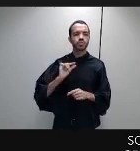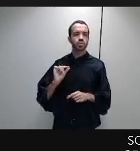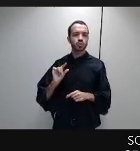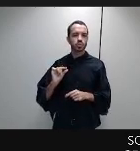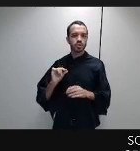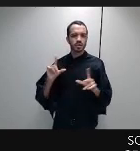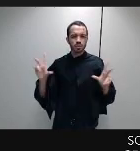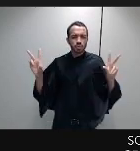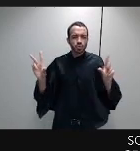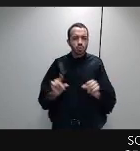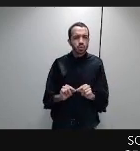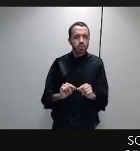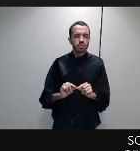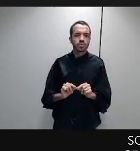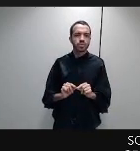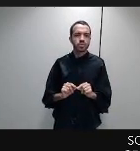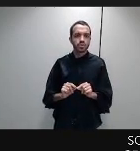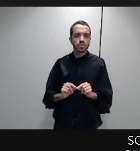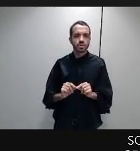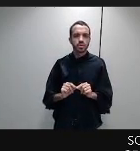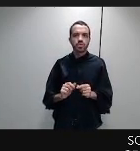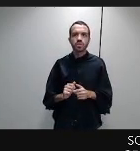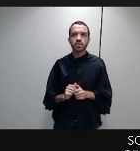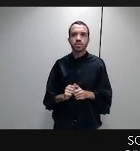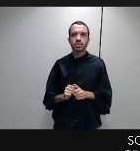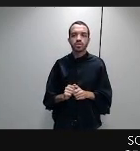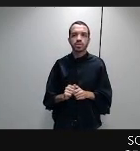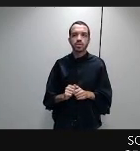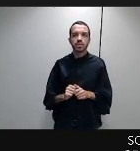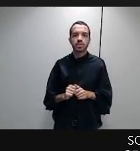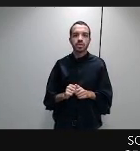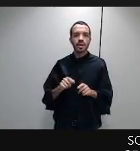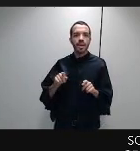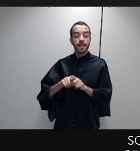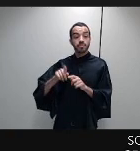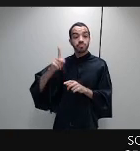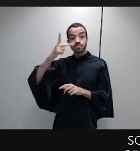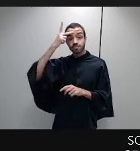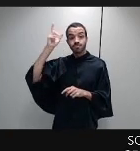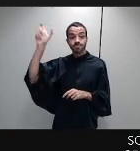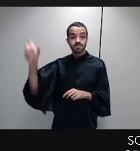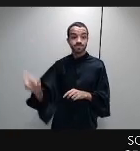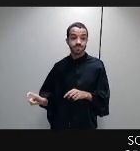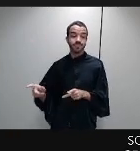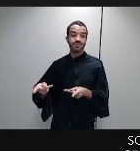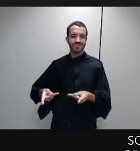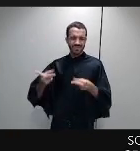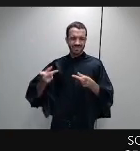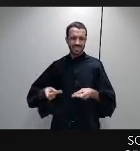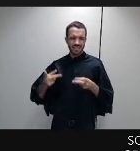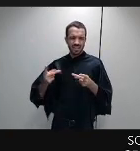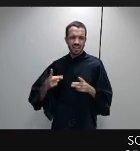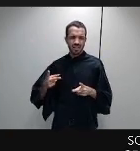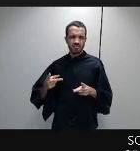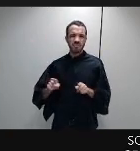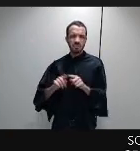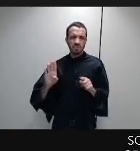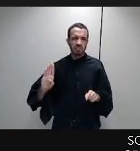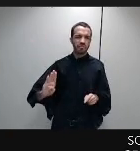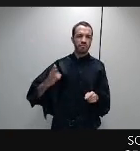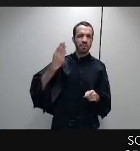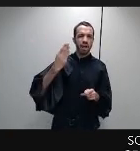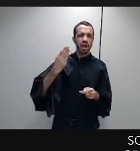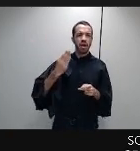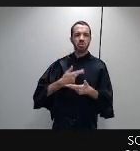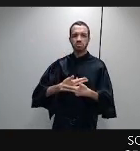mas comprovar teria também aquela parte vendedora agido com má-fé participar da fraude enfim é